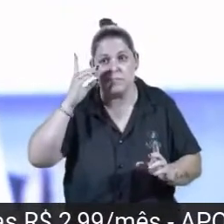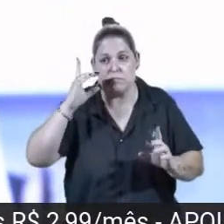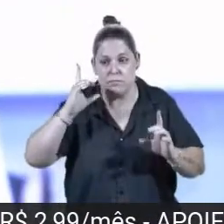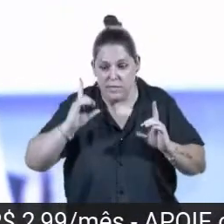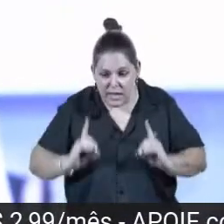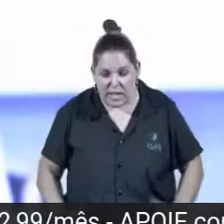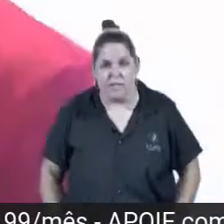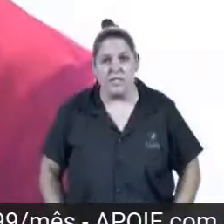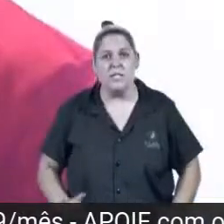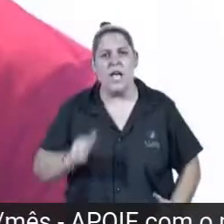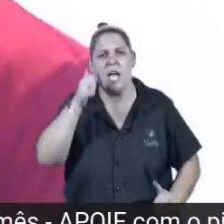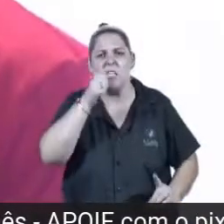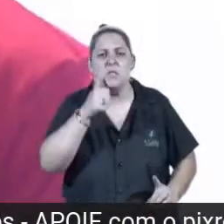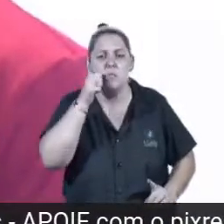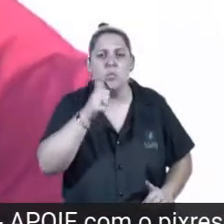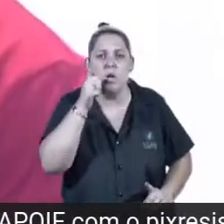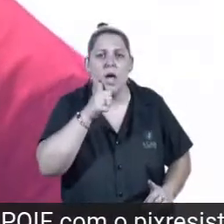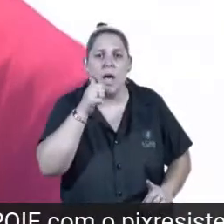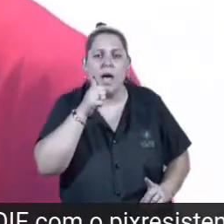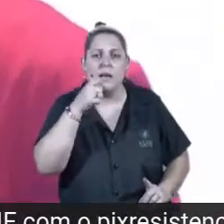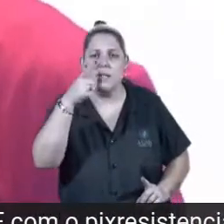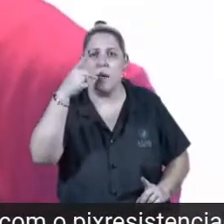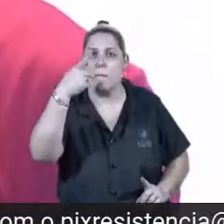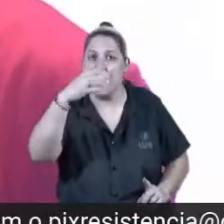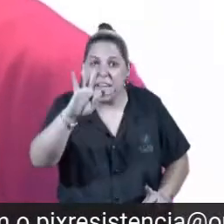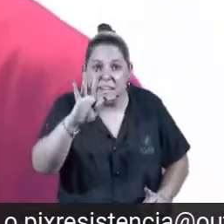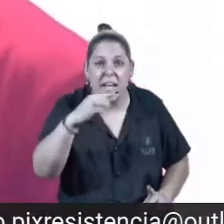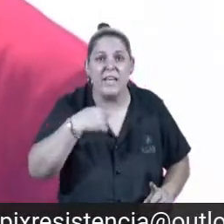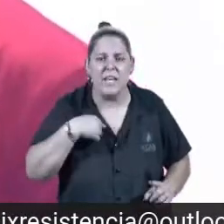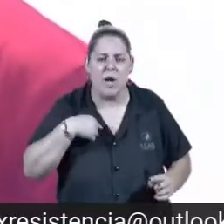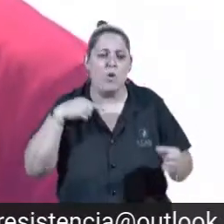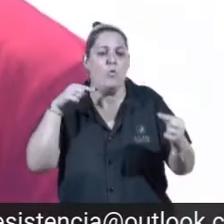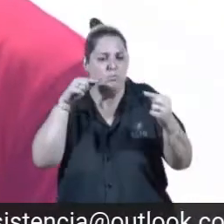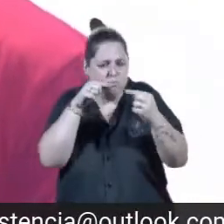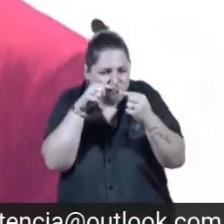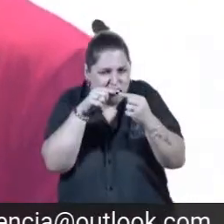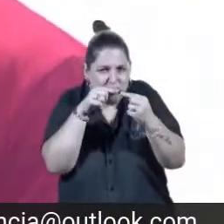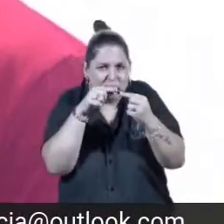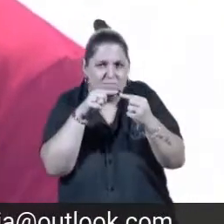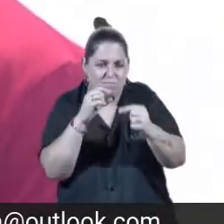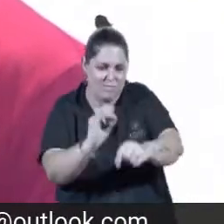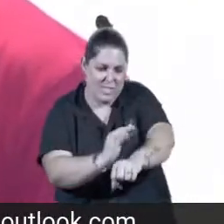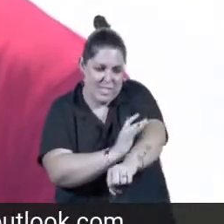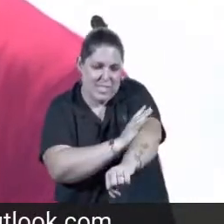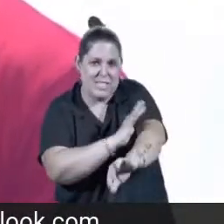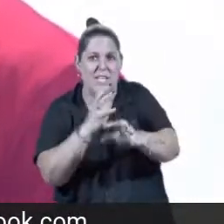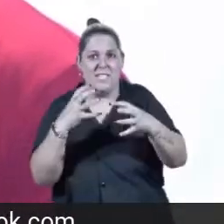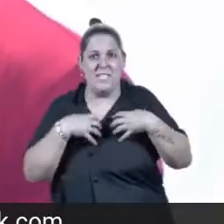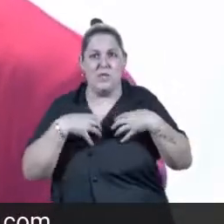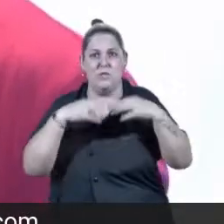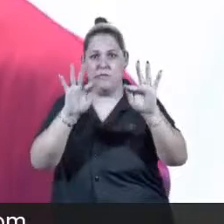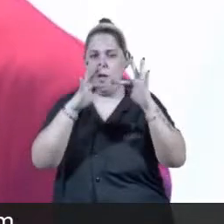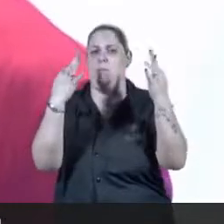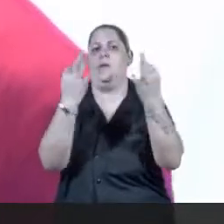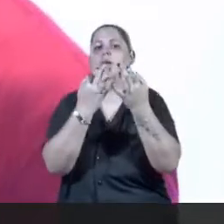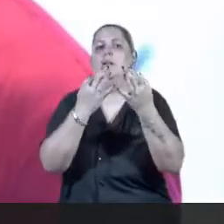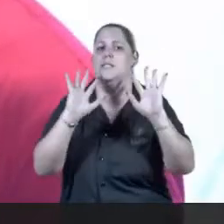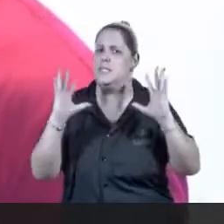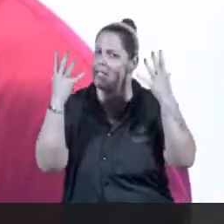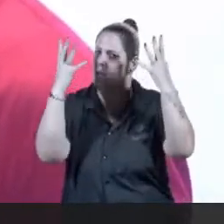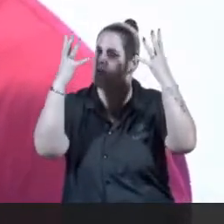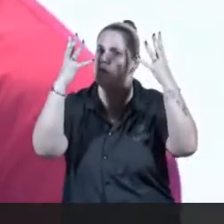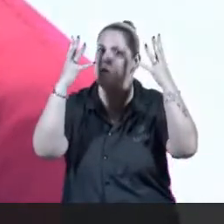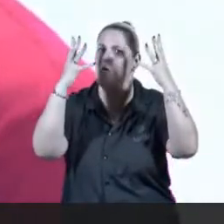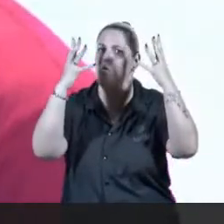mulheres. É esse PT que eu me identifico. Hoje é a celebração de um casamento,